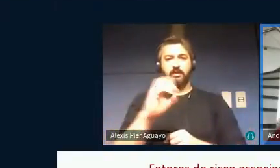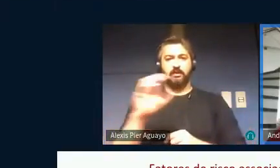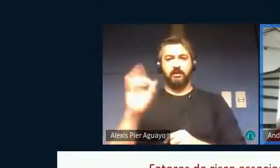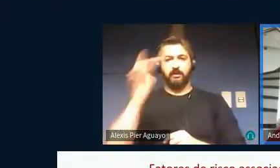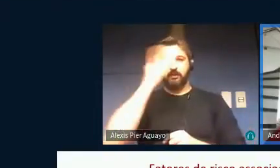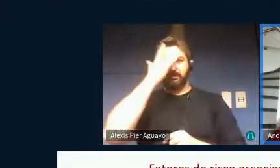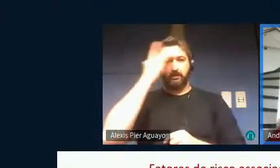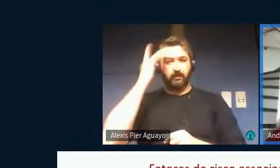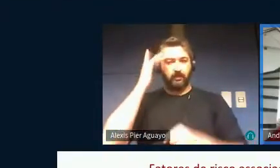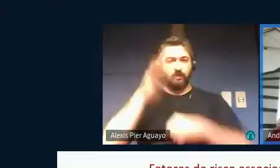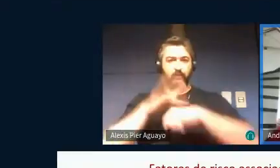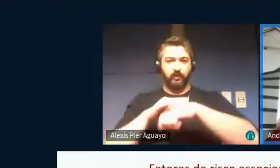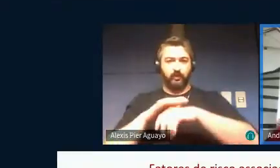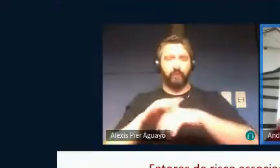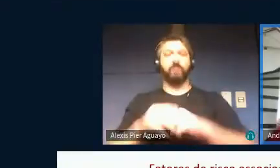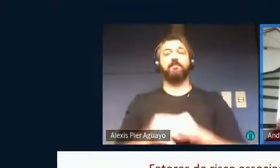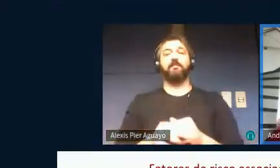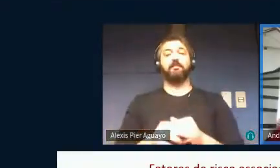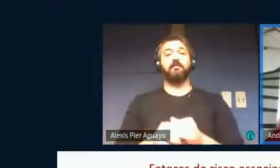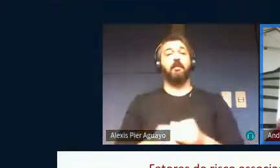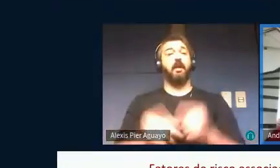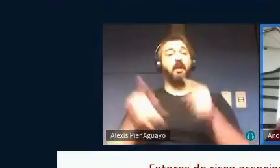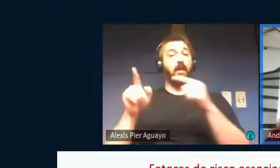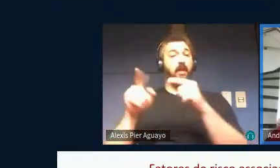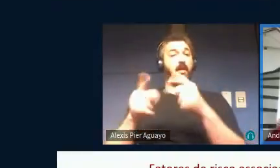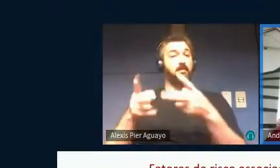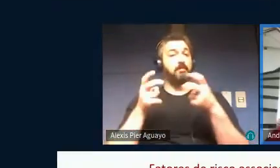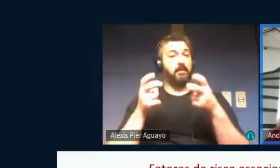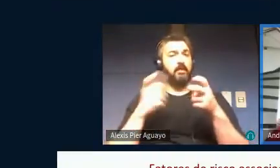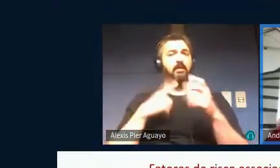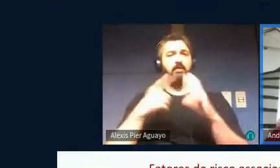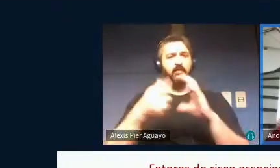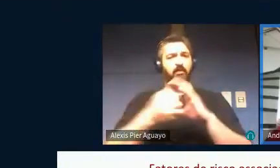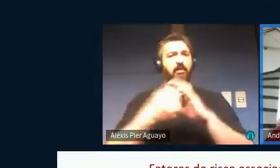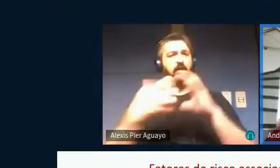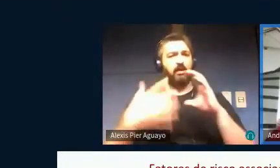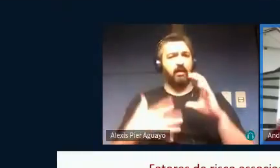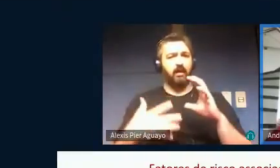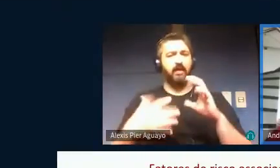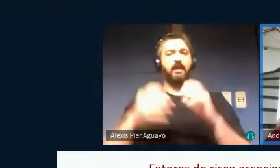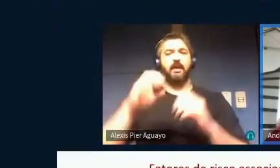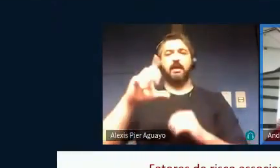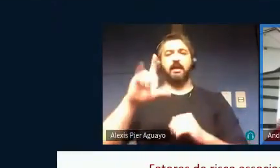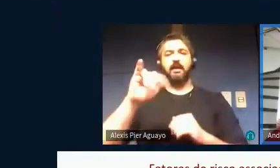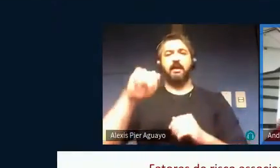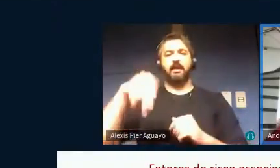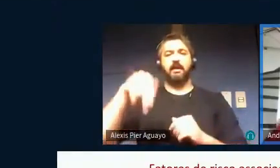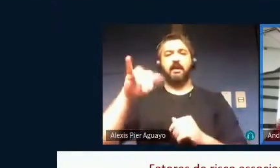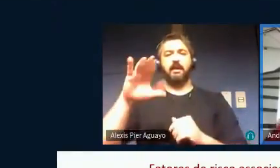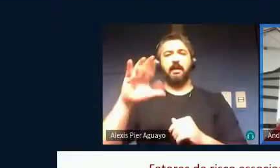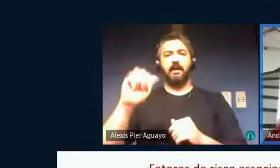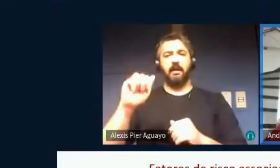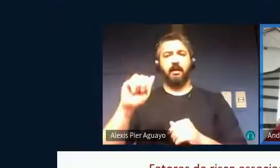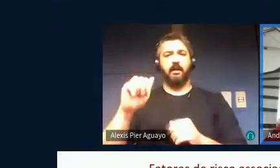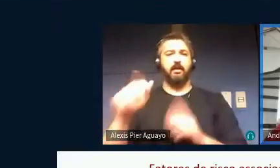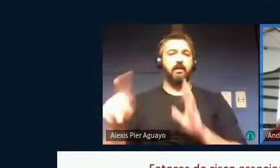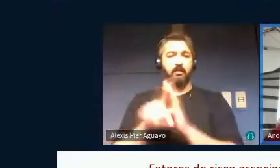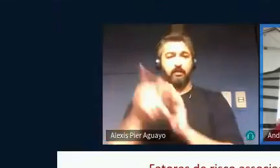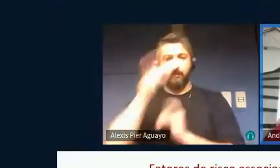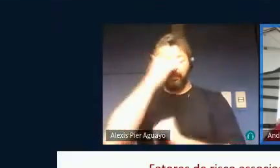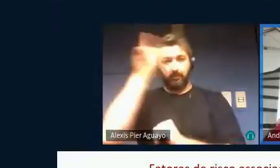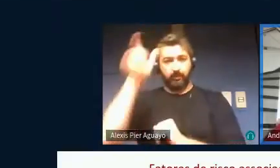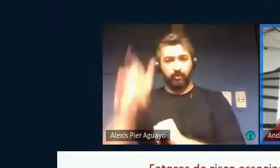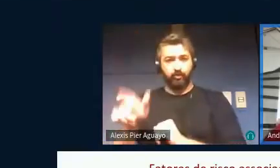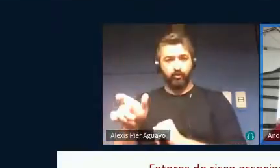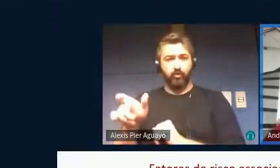pacientes, né? E aqui a gente pode ver algumas características clínicas desses indivíduos, né? O que